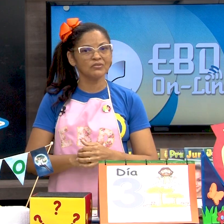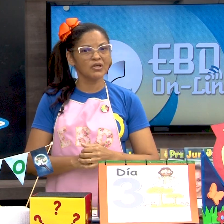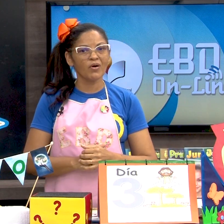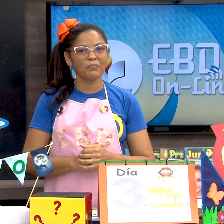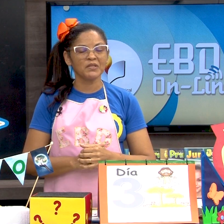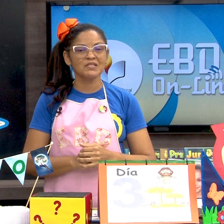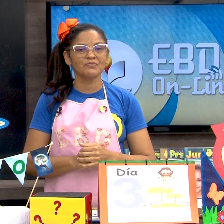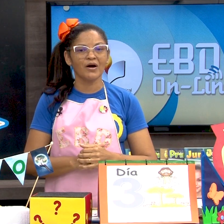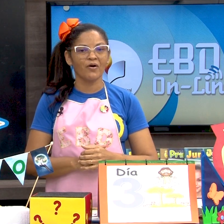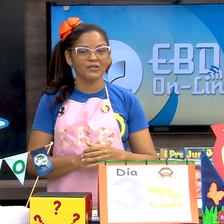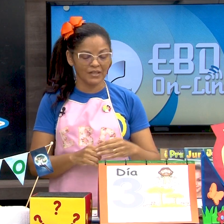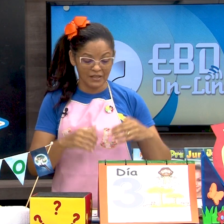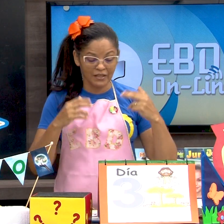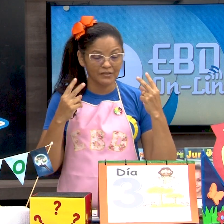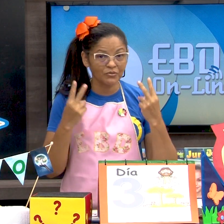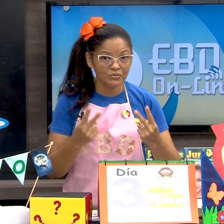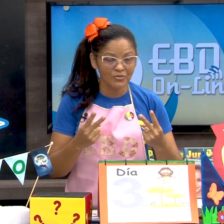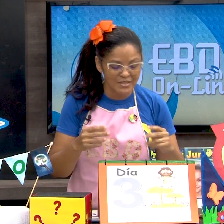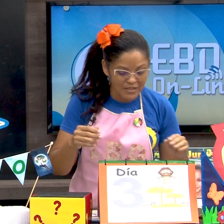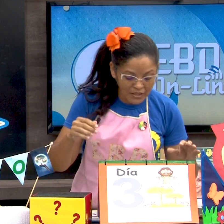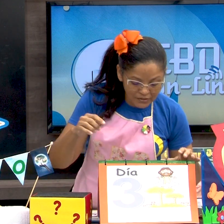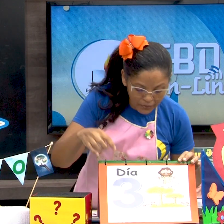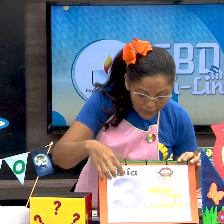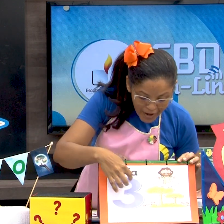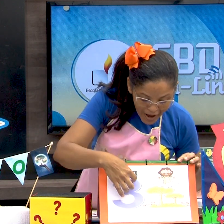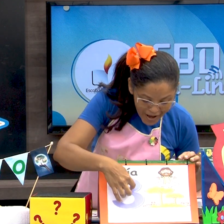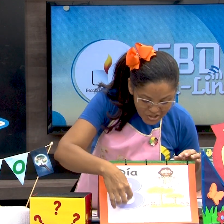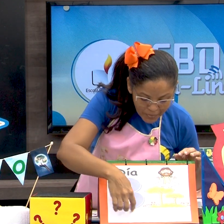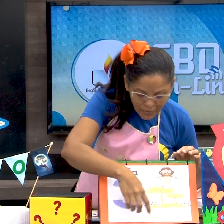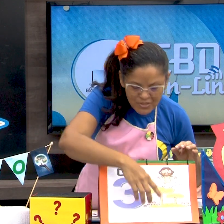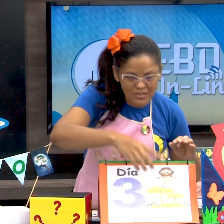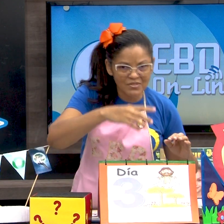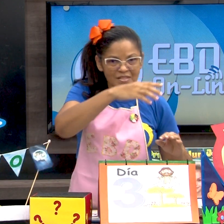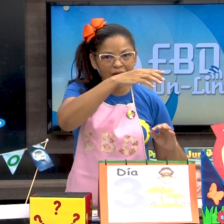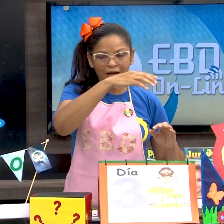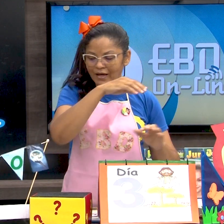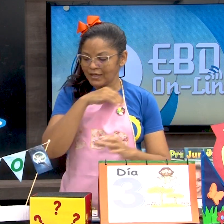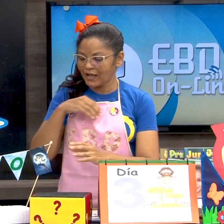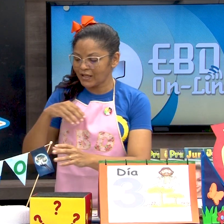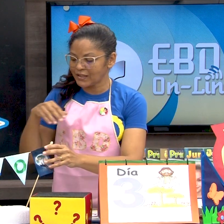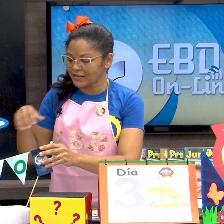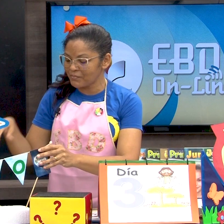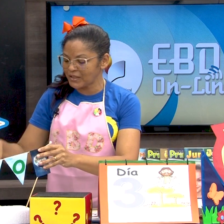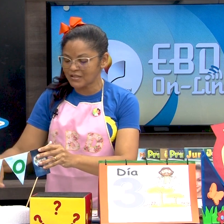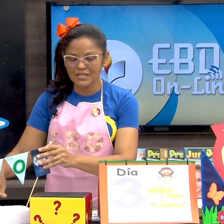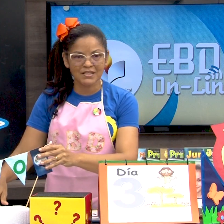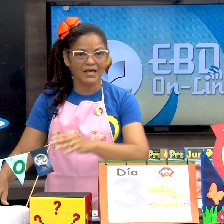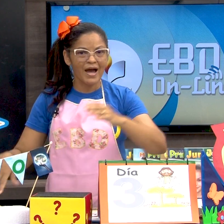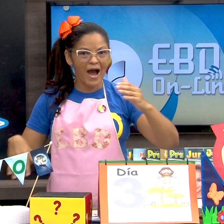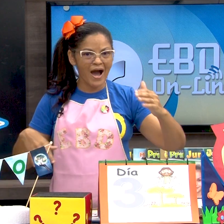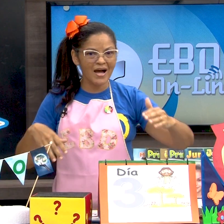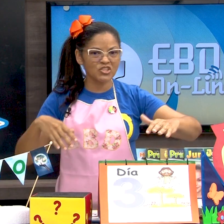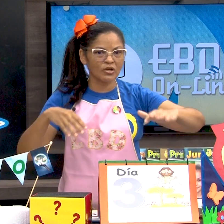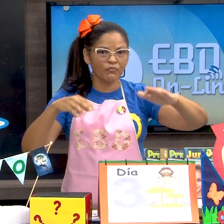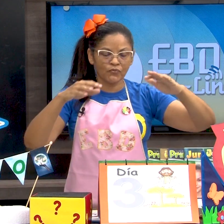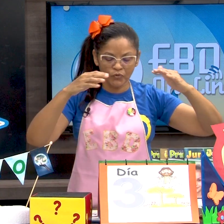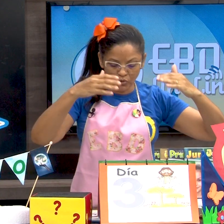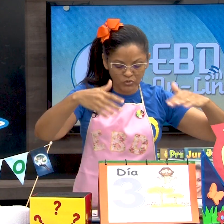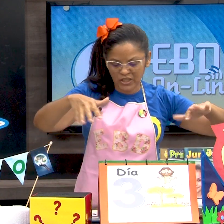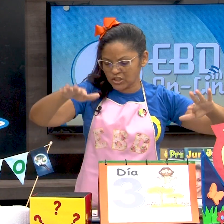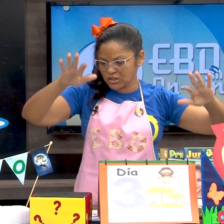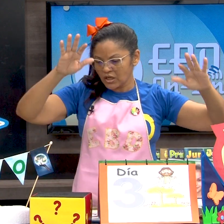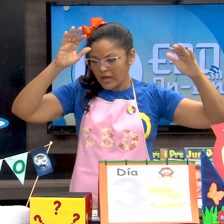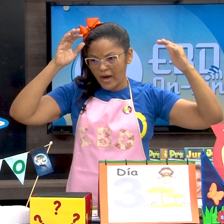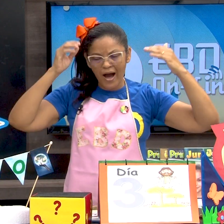Deus não deu apenas uma ordem e ele deu duas então haja porção seca e ali ele também disse hajam